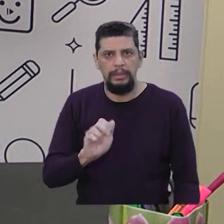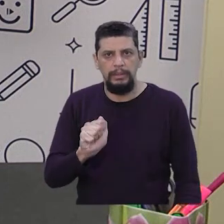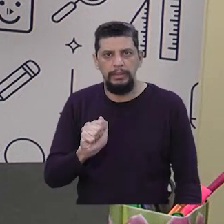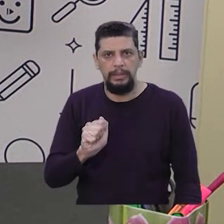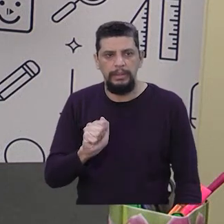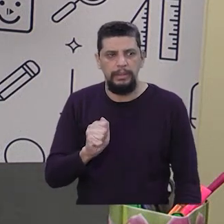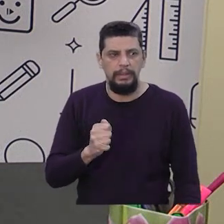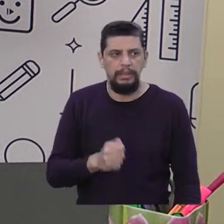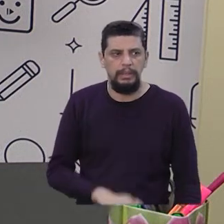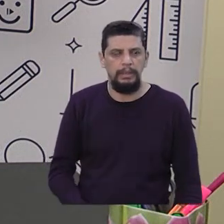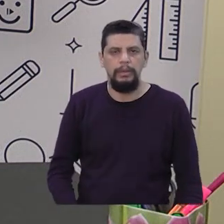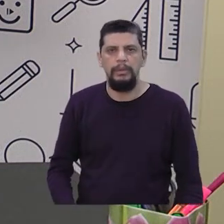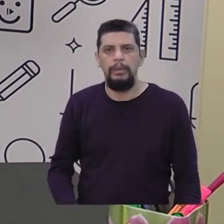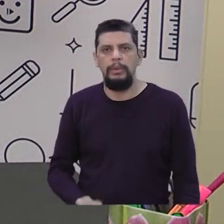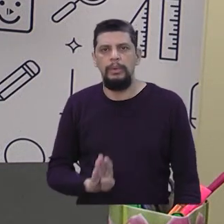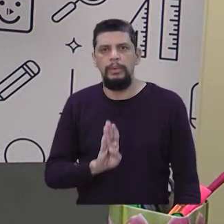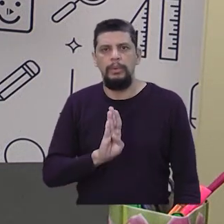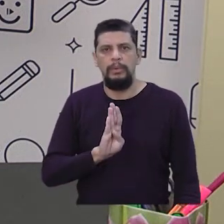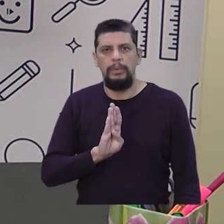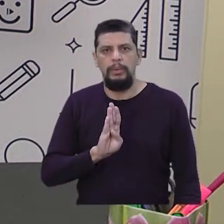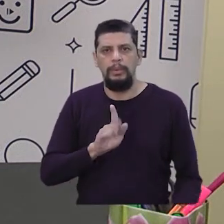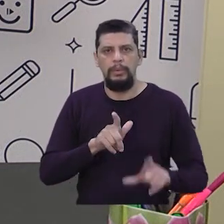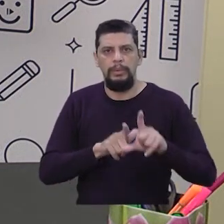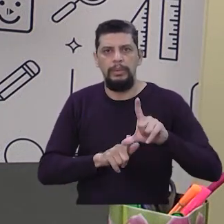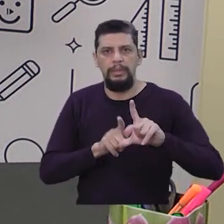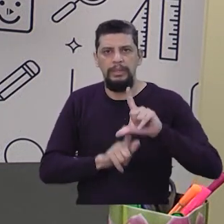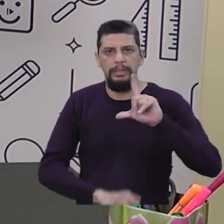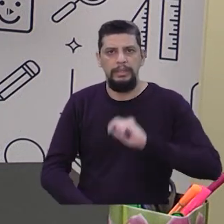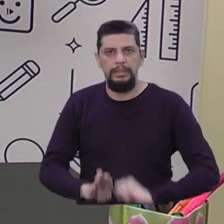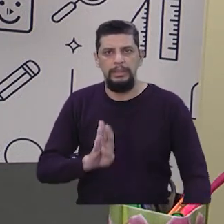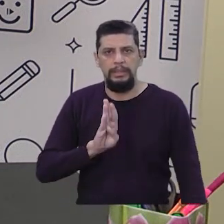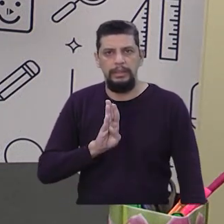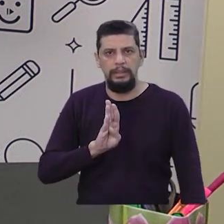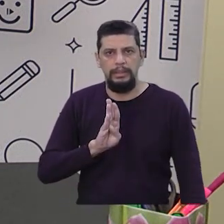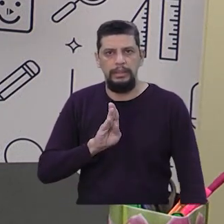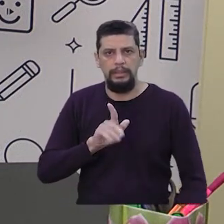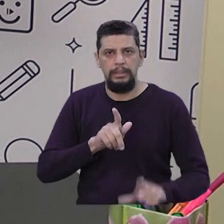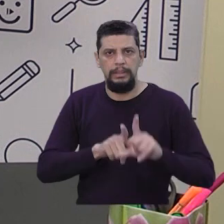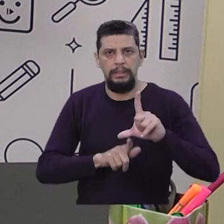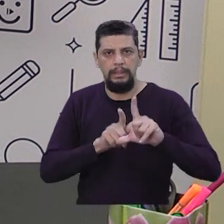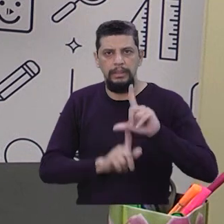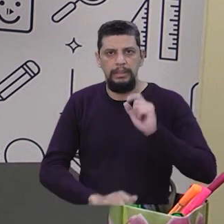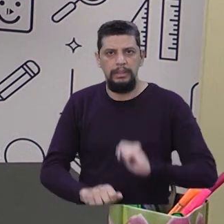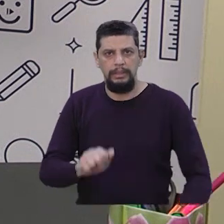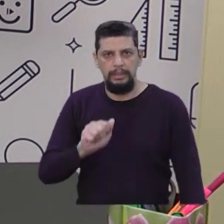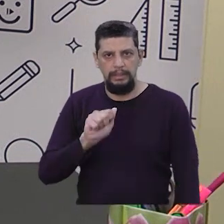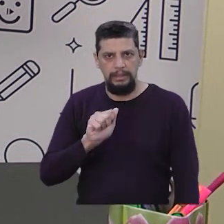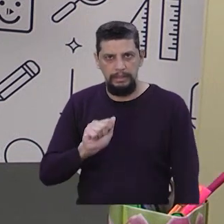Ah, o B com A, isso aí. B com A, ba.